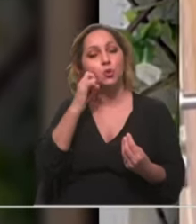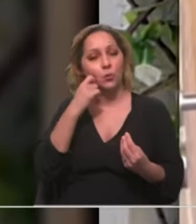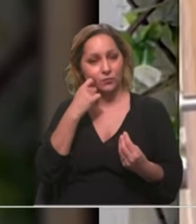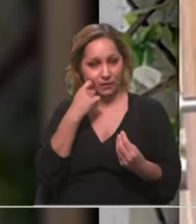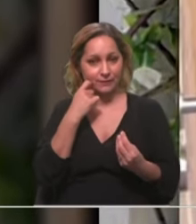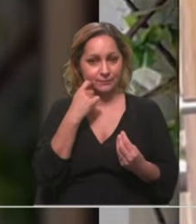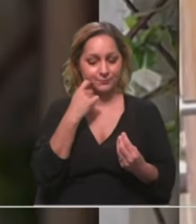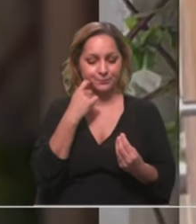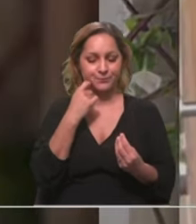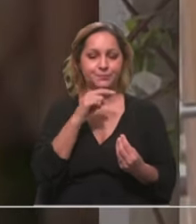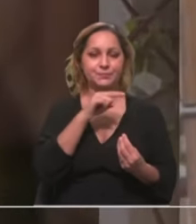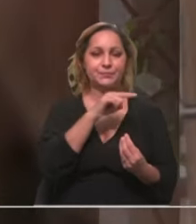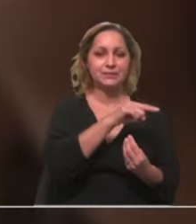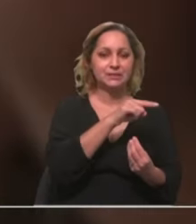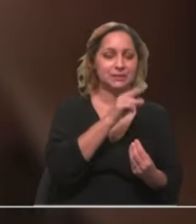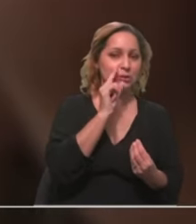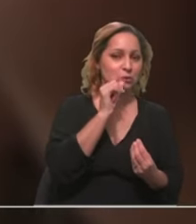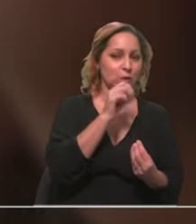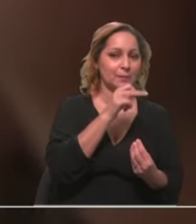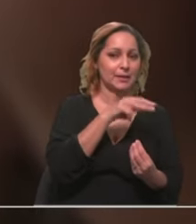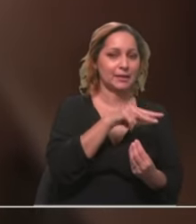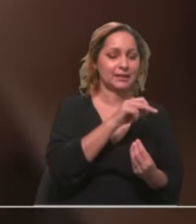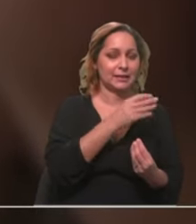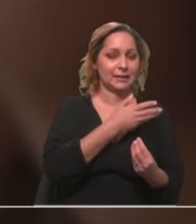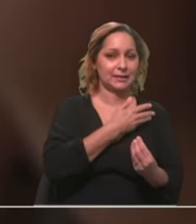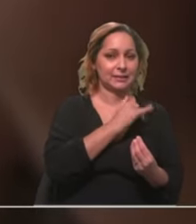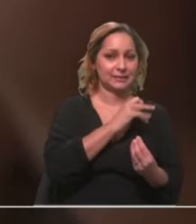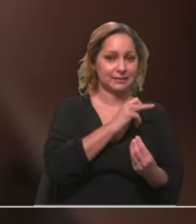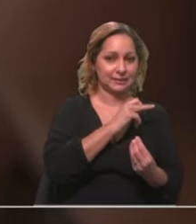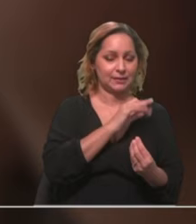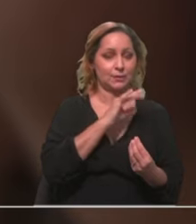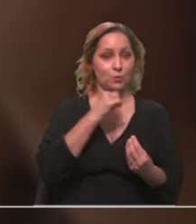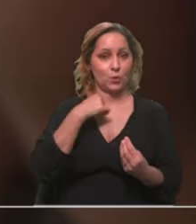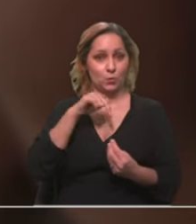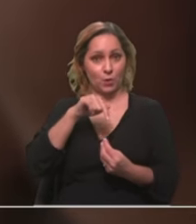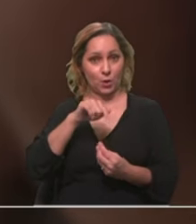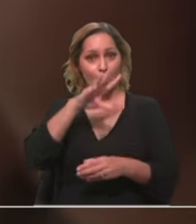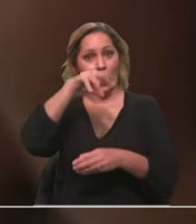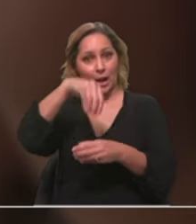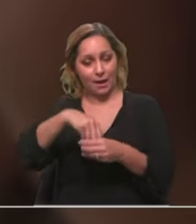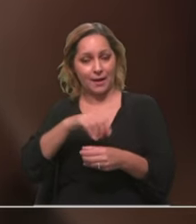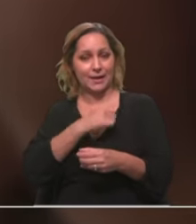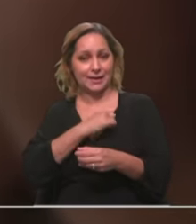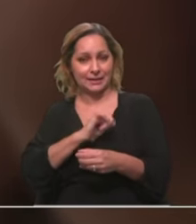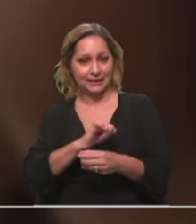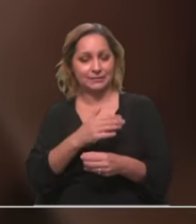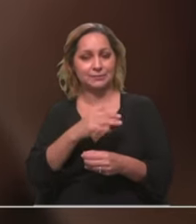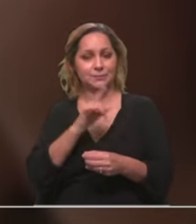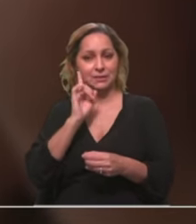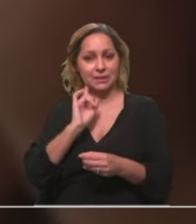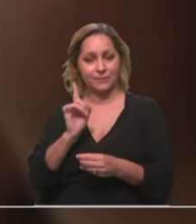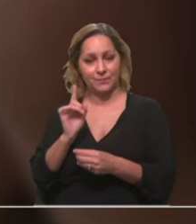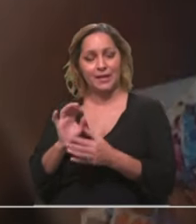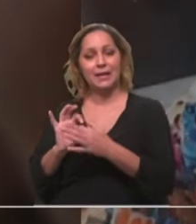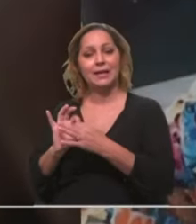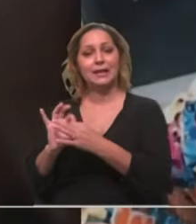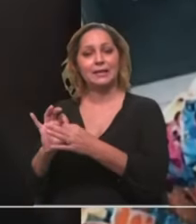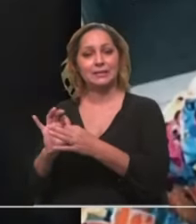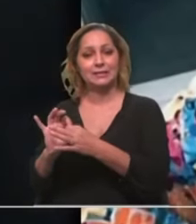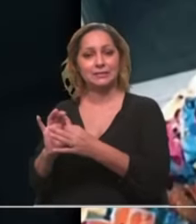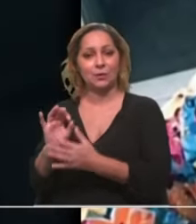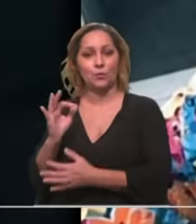do estal da Nadia quando eu estava lá em casa mas tinha a relação com o